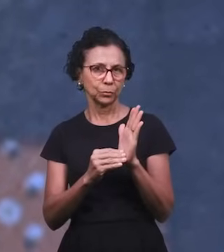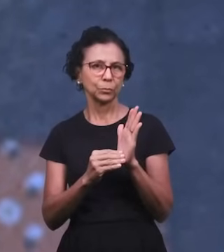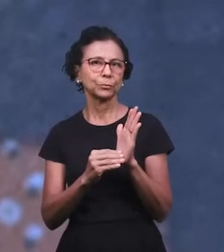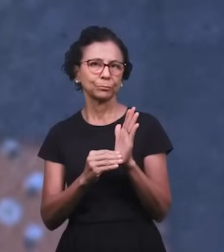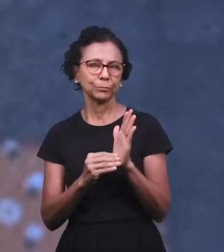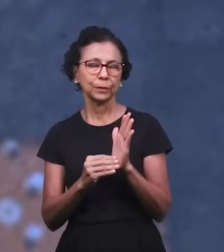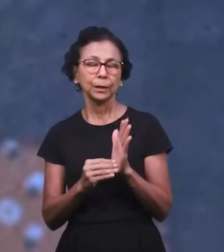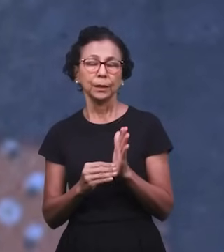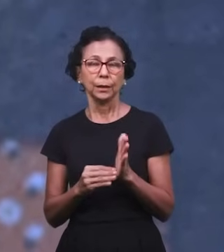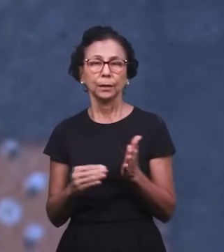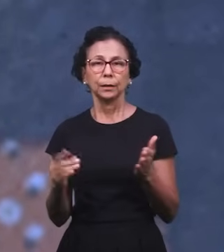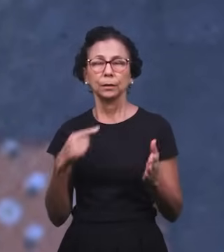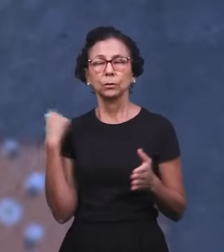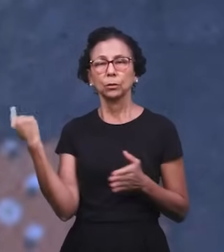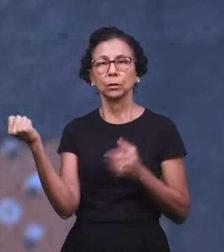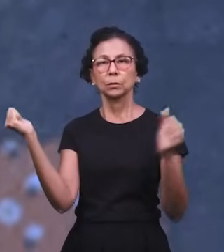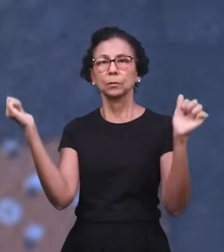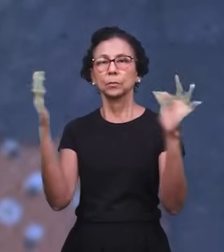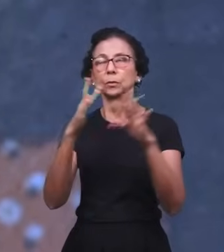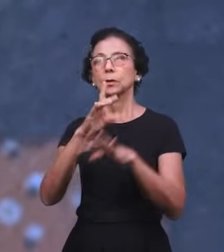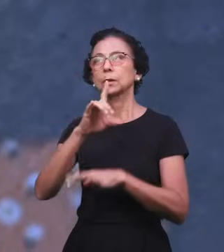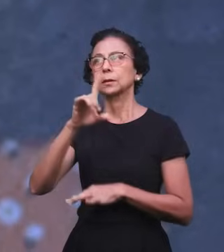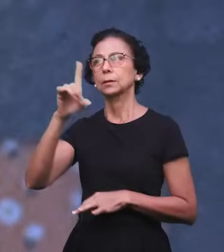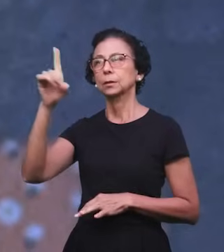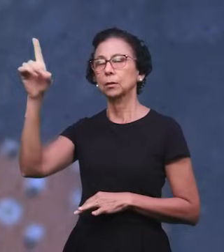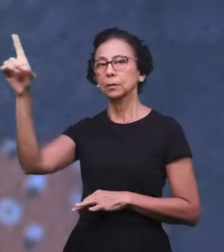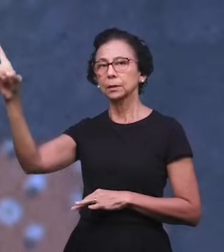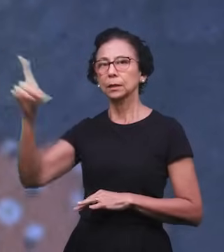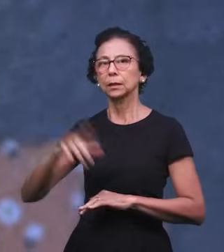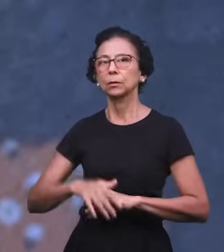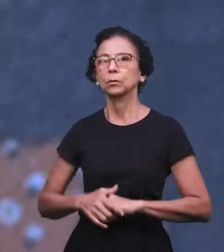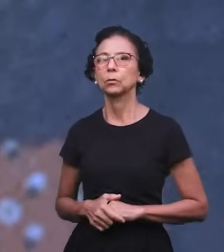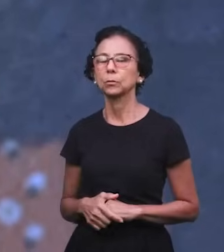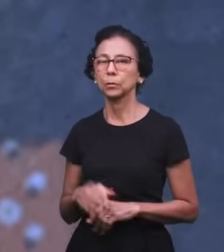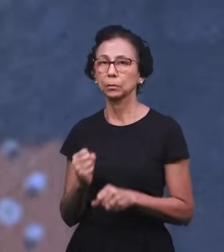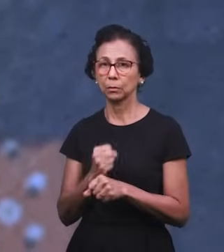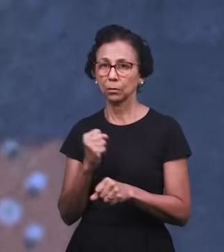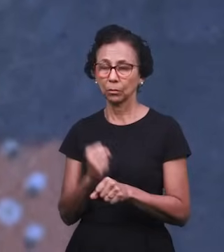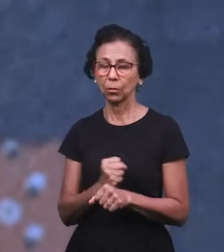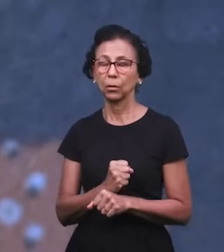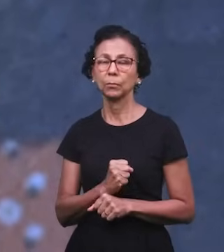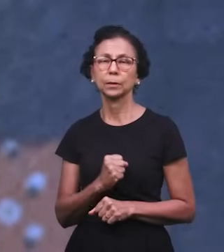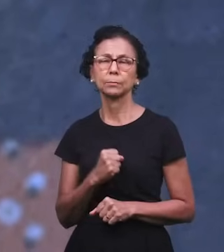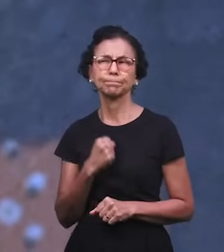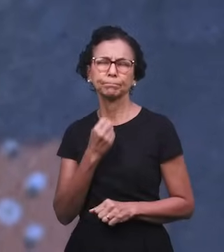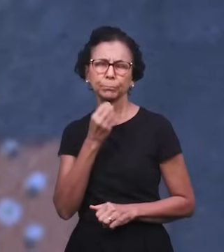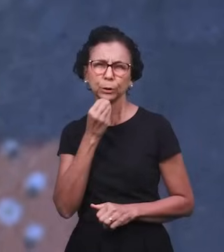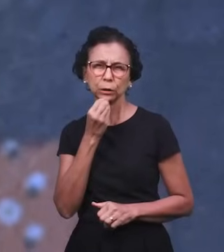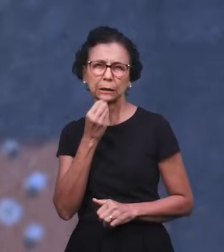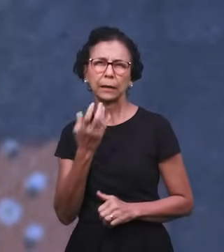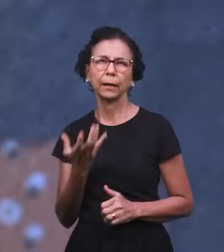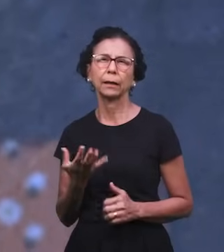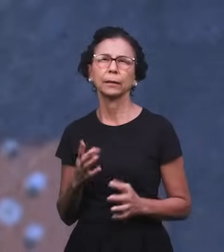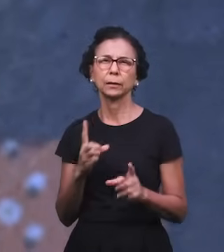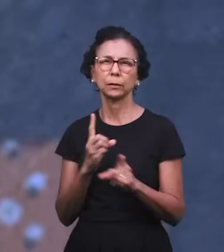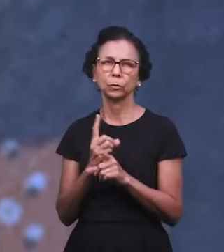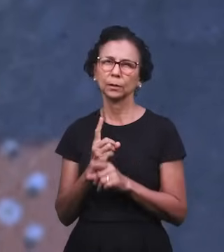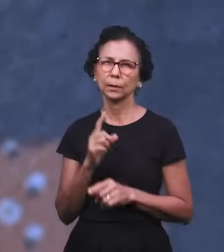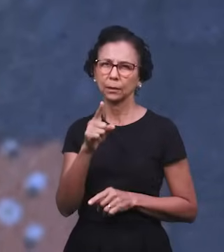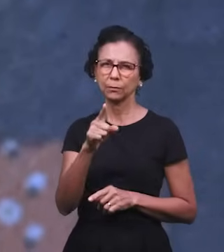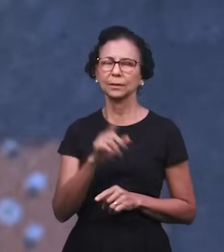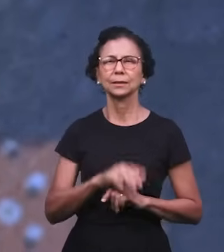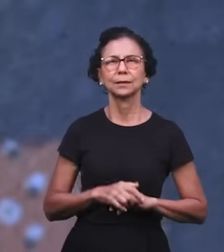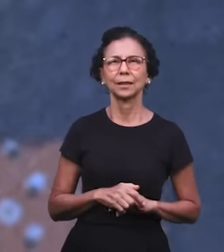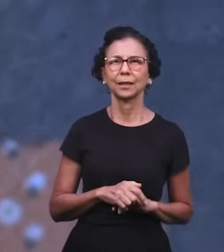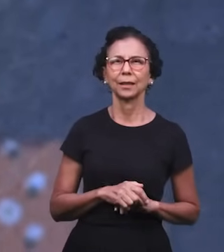tido a oportunidade de encontrarmos com você que está nos assistindo em momentos alternativos àquele momento do culto. O